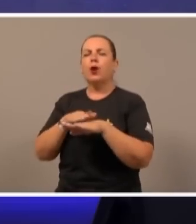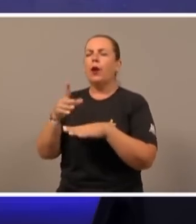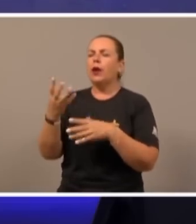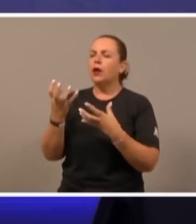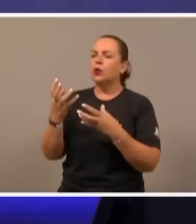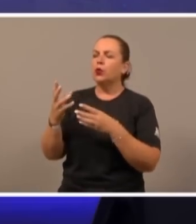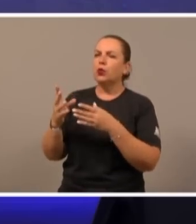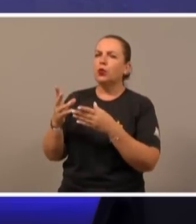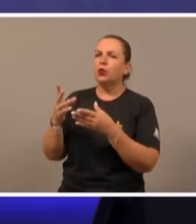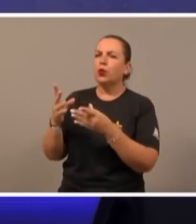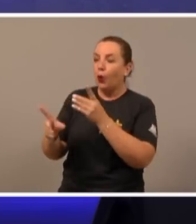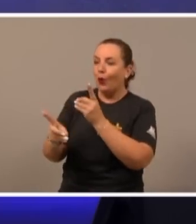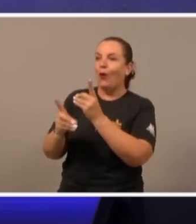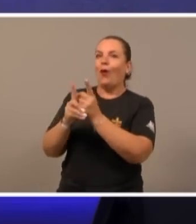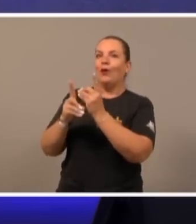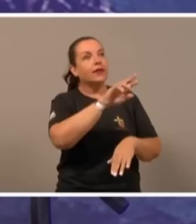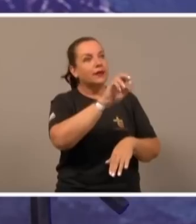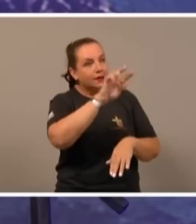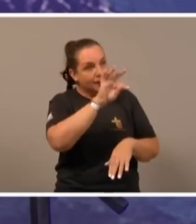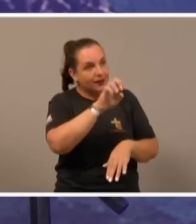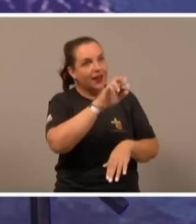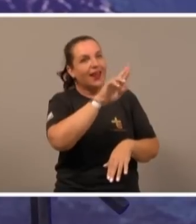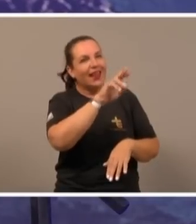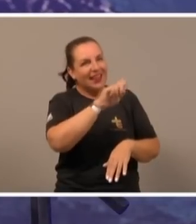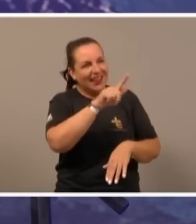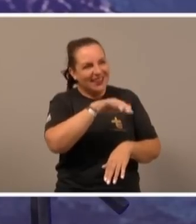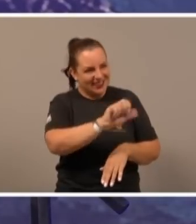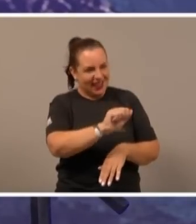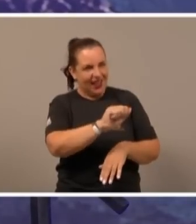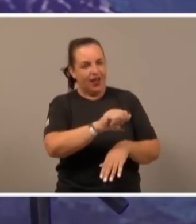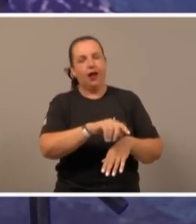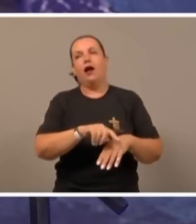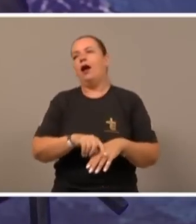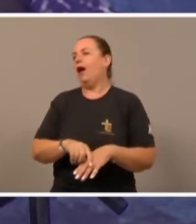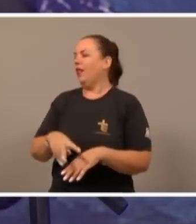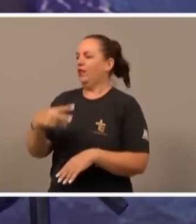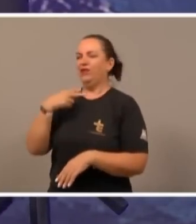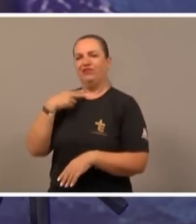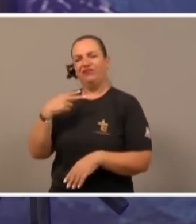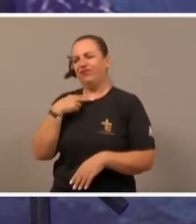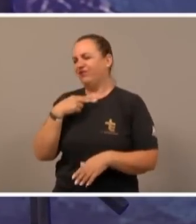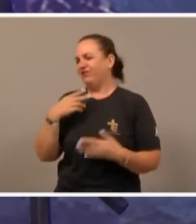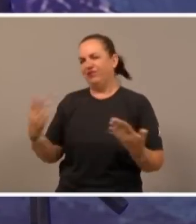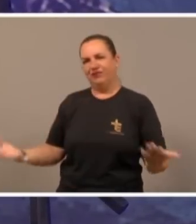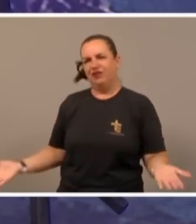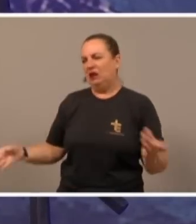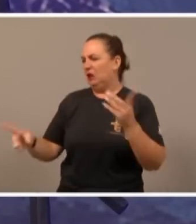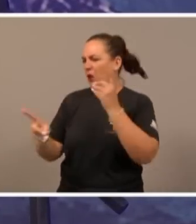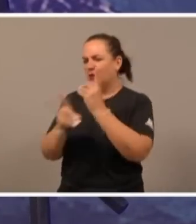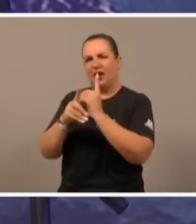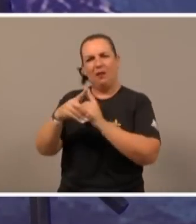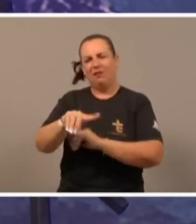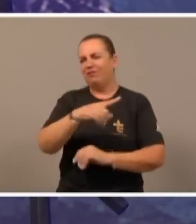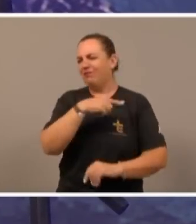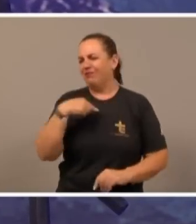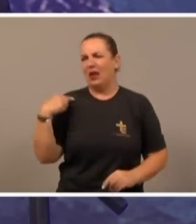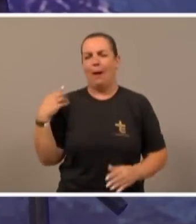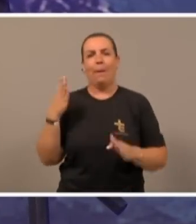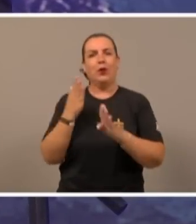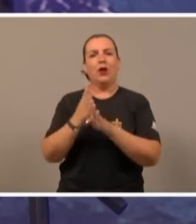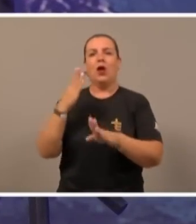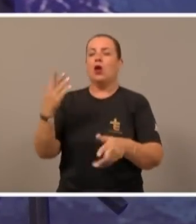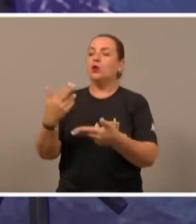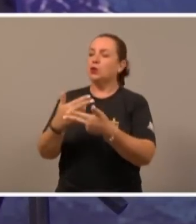um encontro com Madre Teresa de Calcutá. É impossível, senhor, encontrar a Madre Teresa por causa